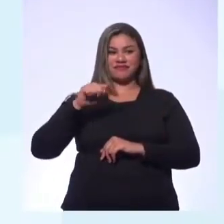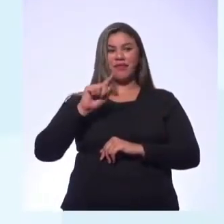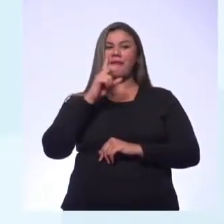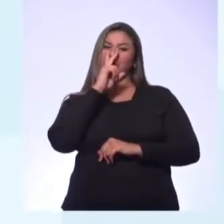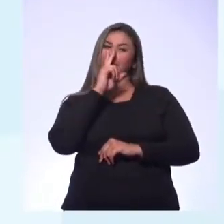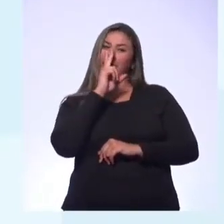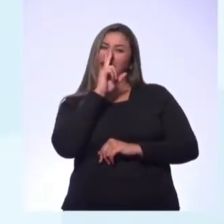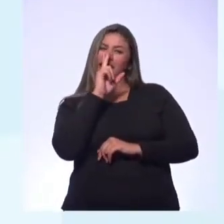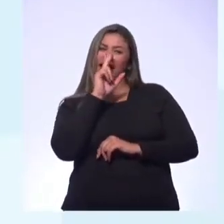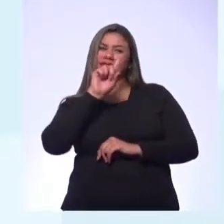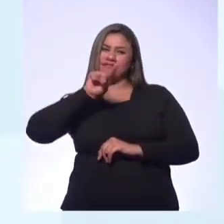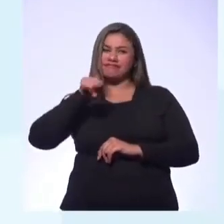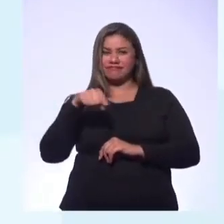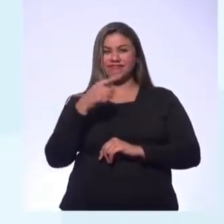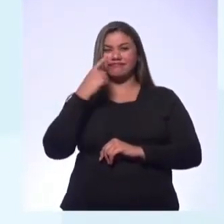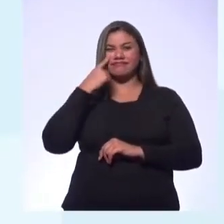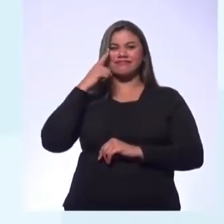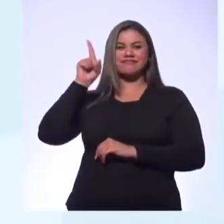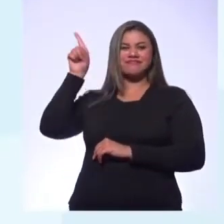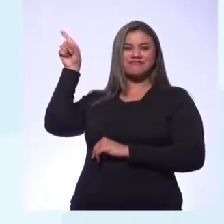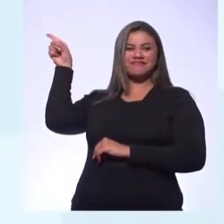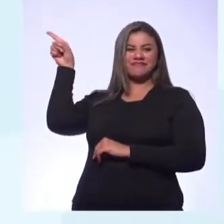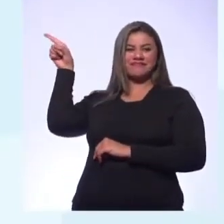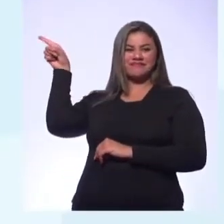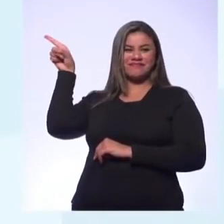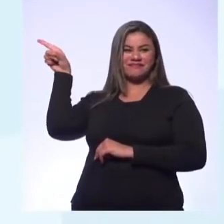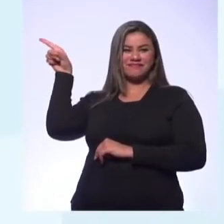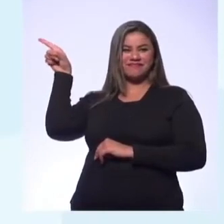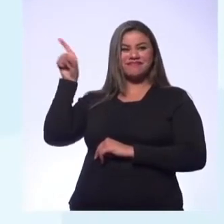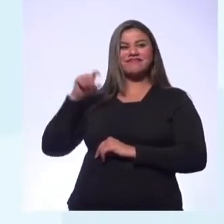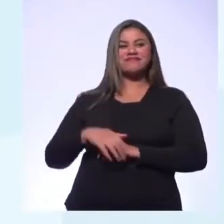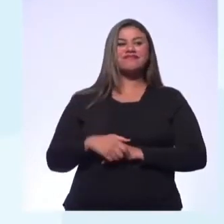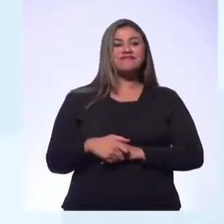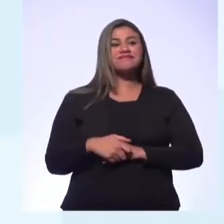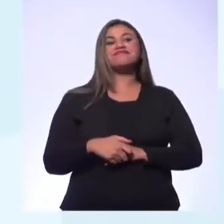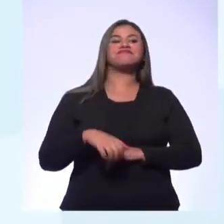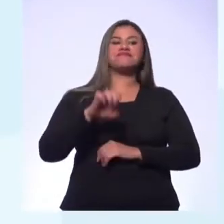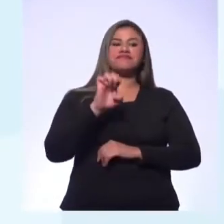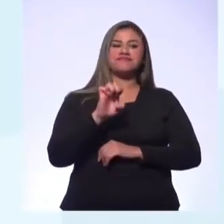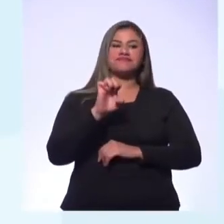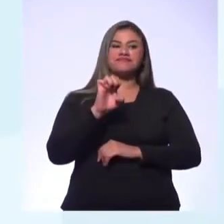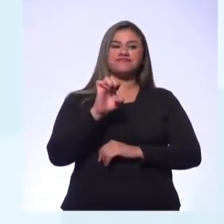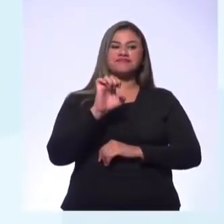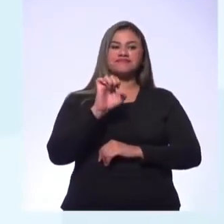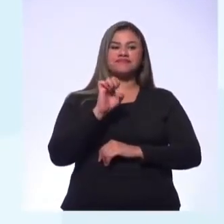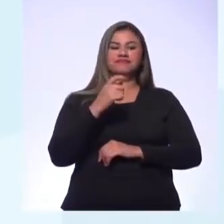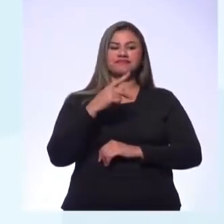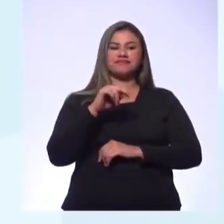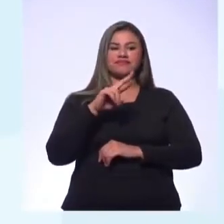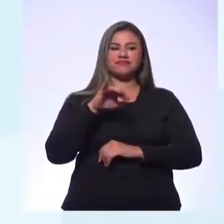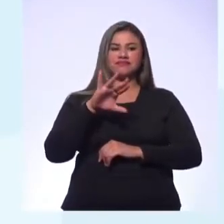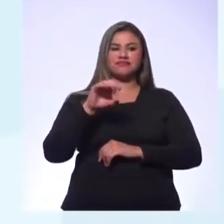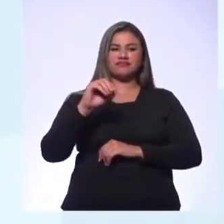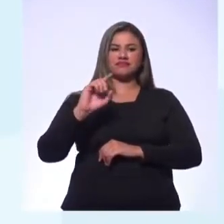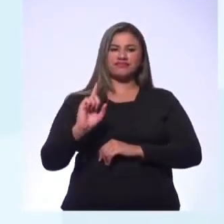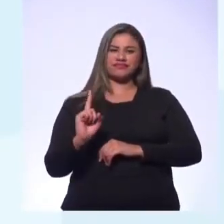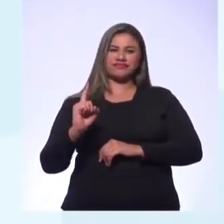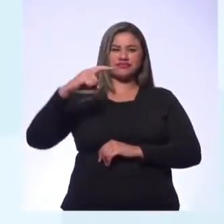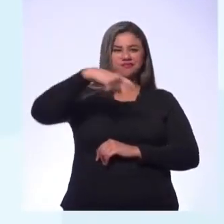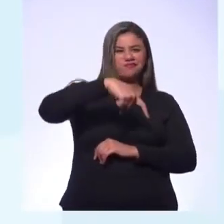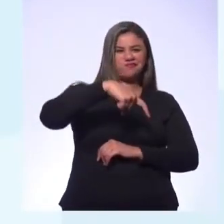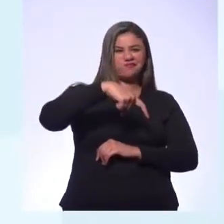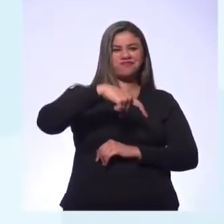Então daí o termo vibrião. O espirilo, que ele é meio torcidinho, e a espiroqueta, tá